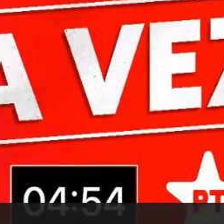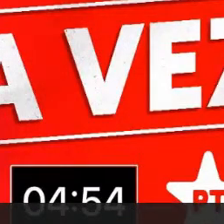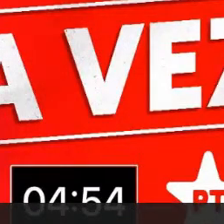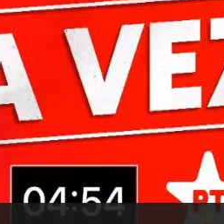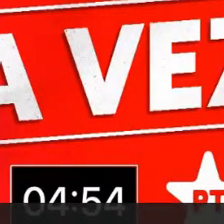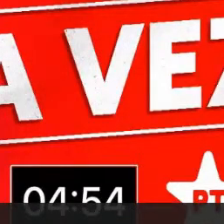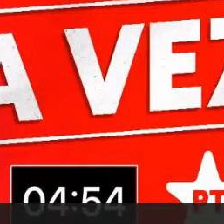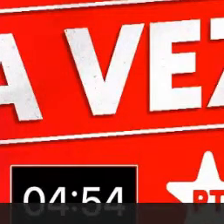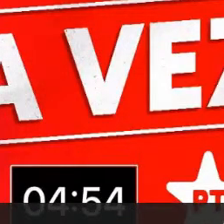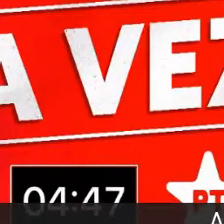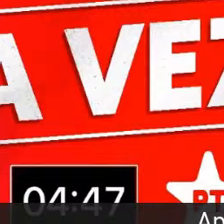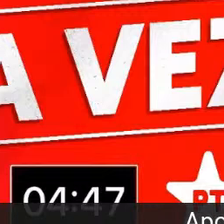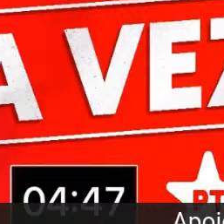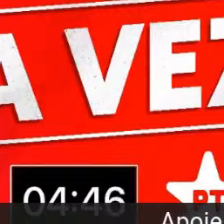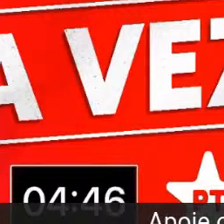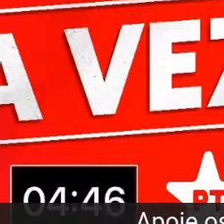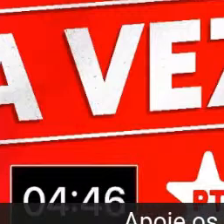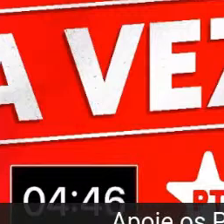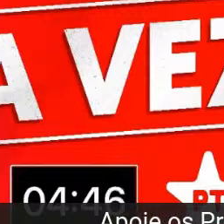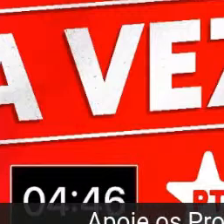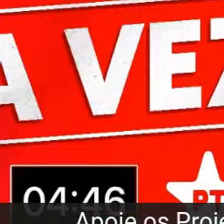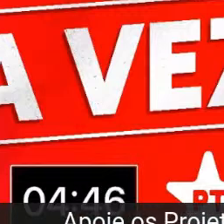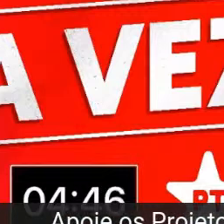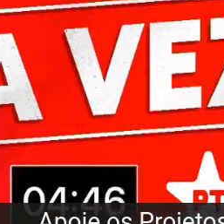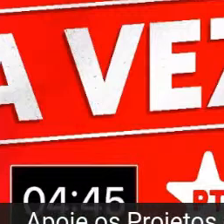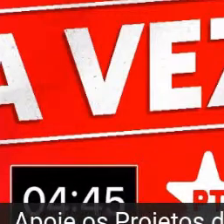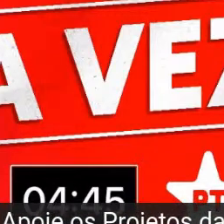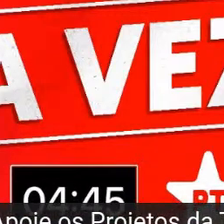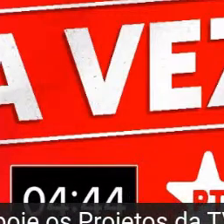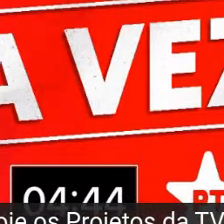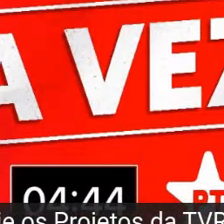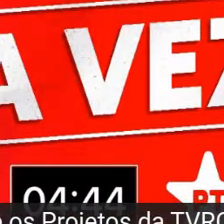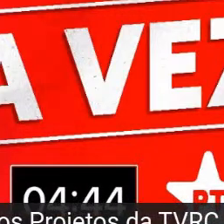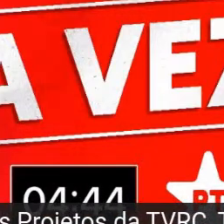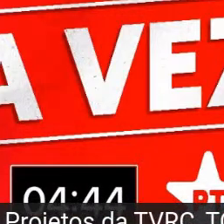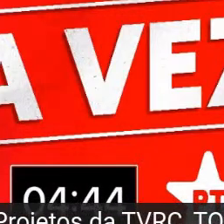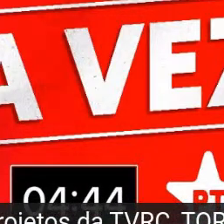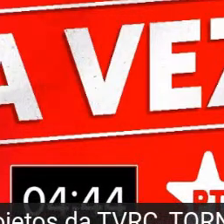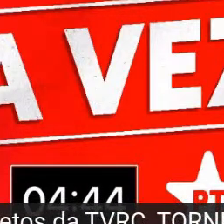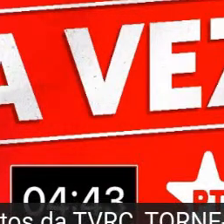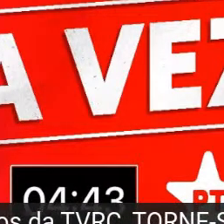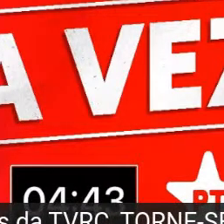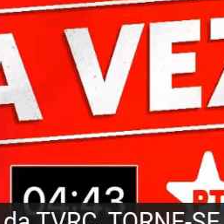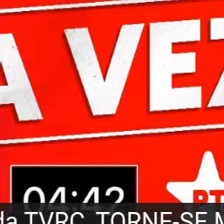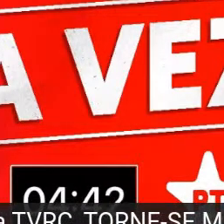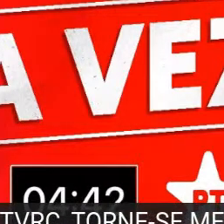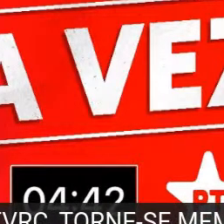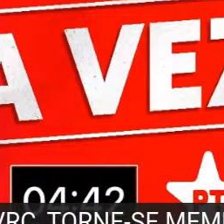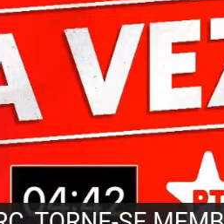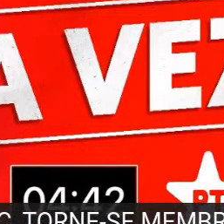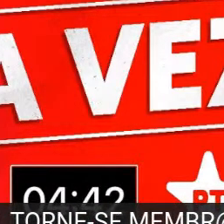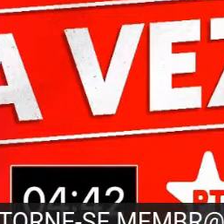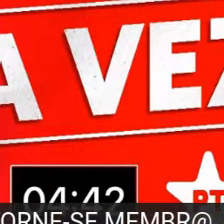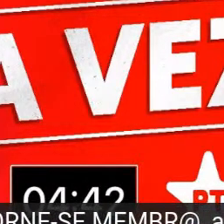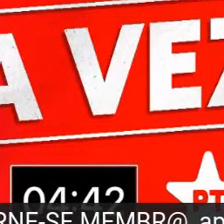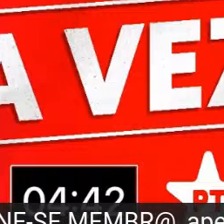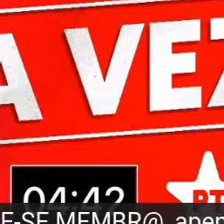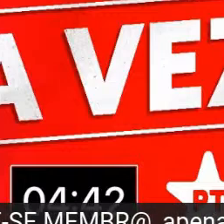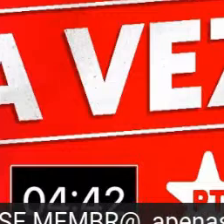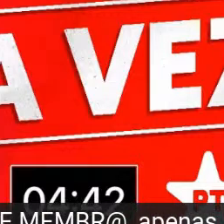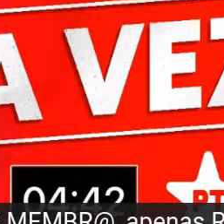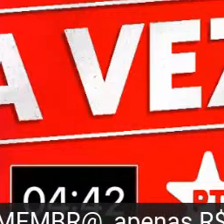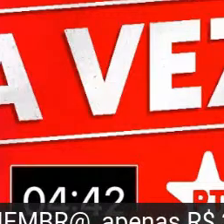depende de você é o PP. Simbora, PT! Olê, olê, olê,